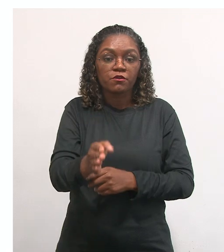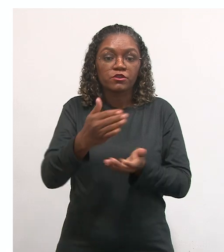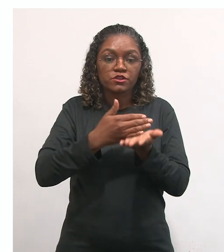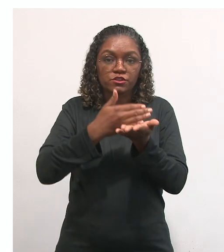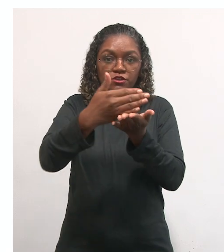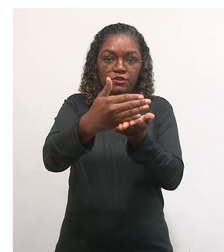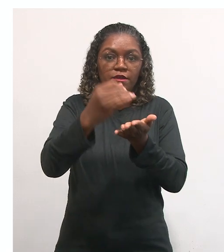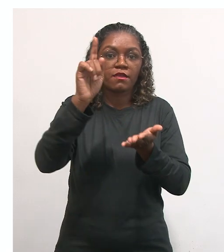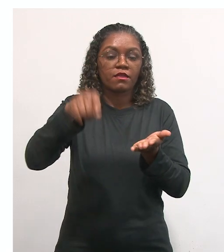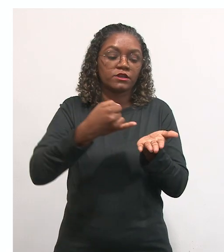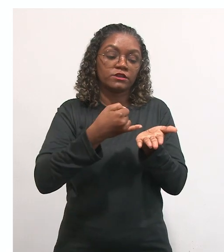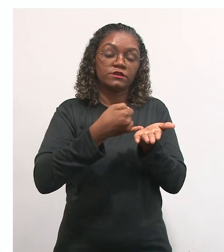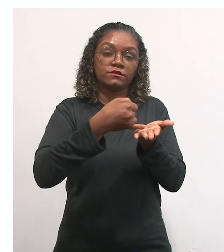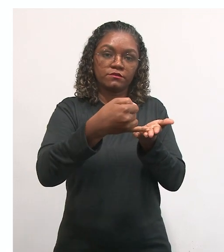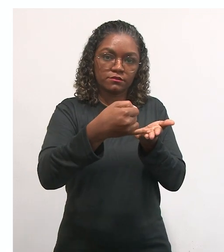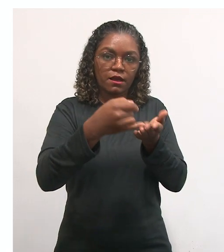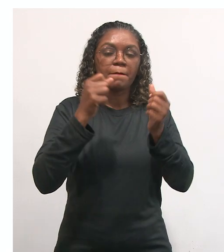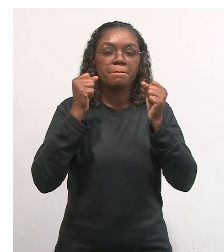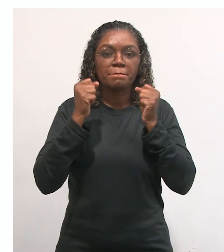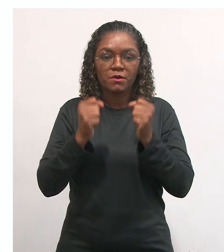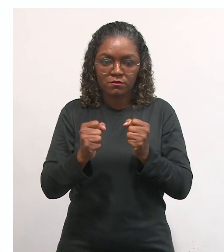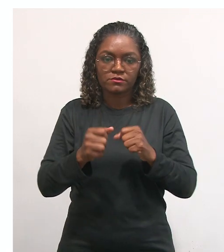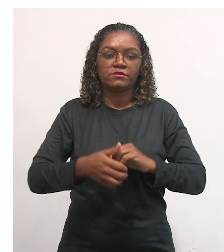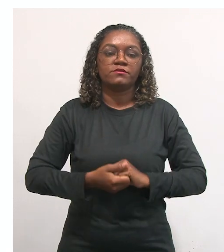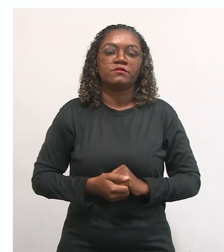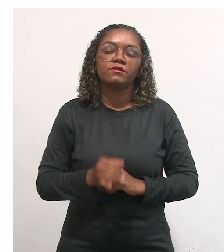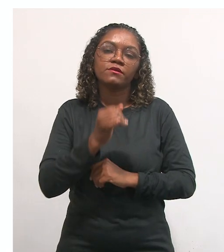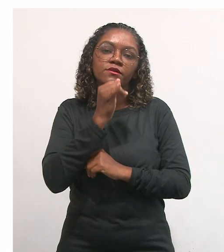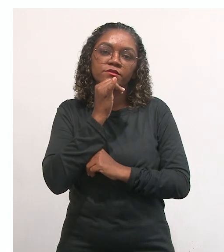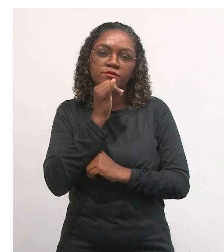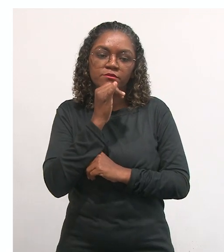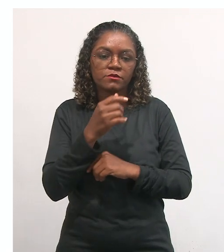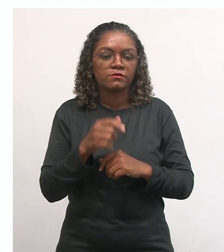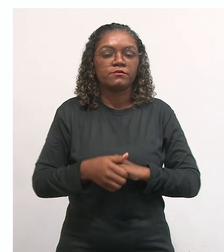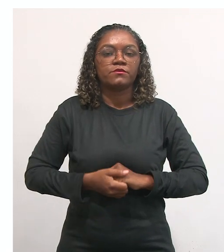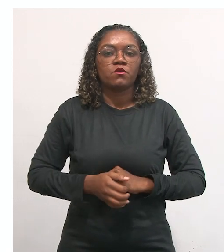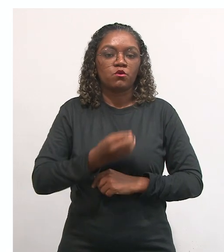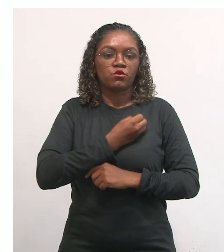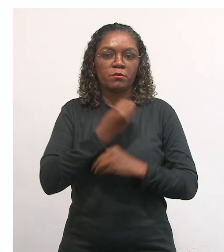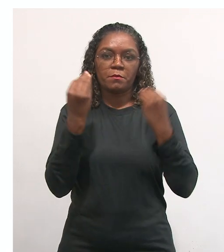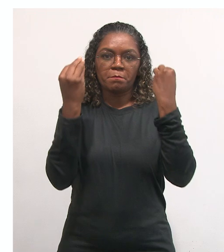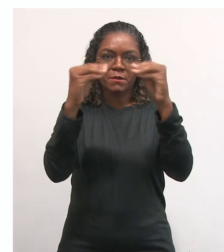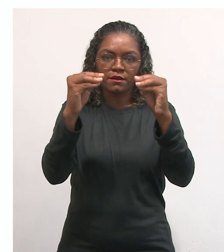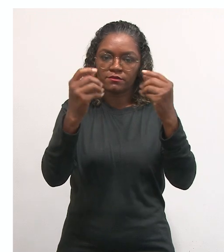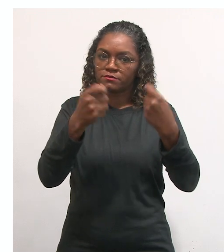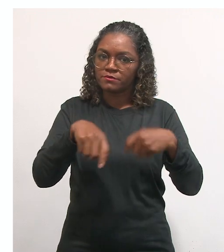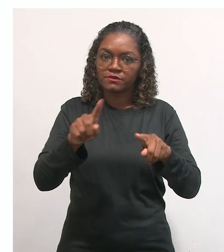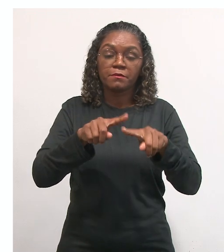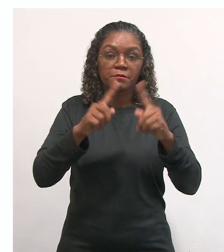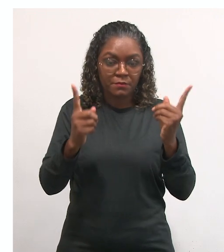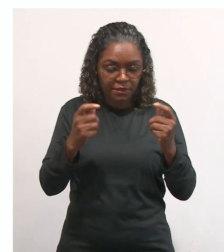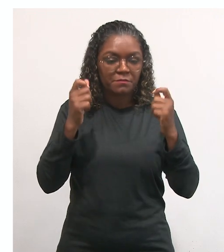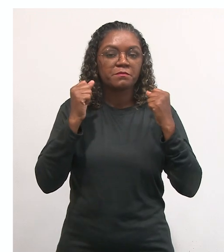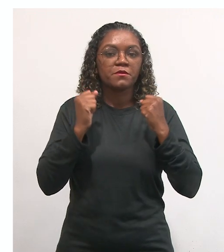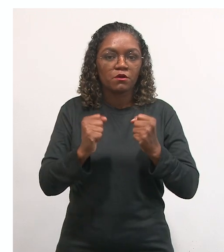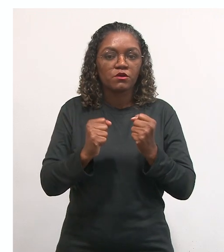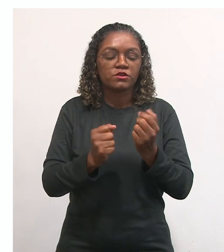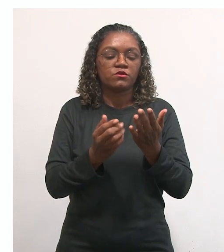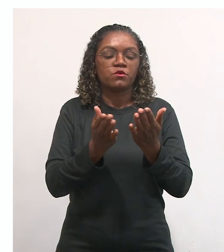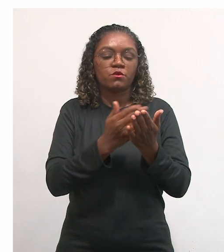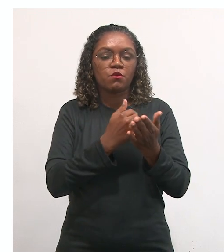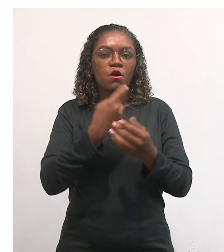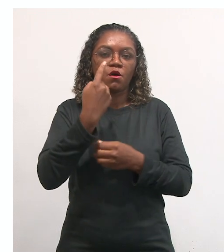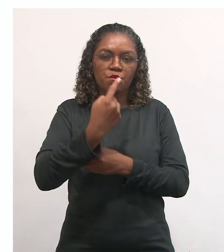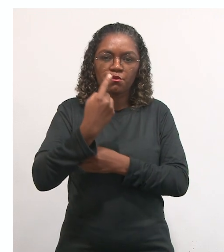do seu texto Porém você vai fazer a contagem né porque por exemplo a gente não conta a capa né A gente só começa a